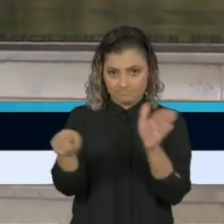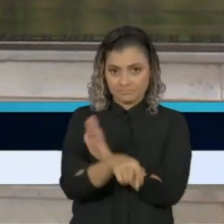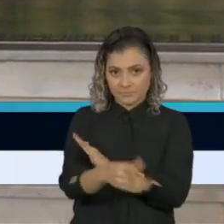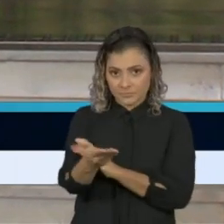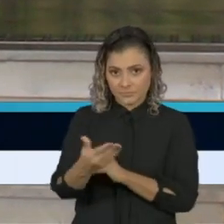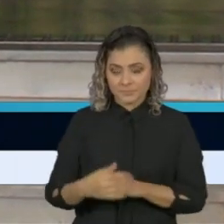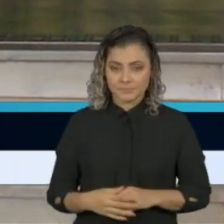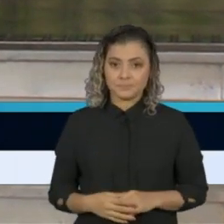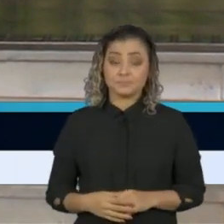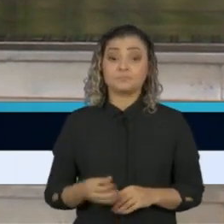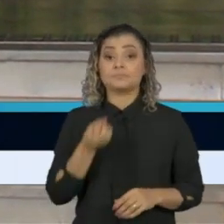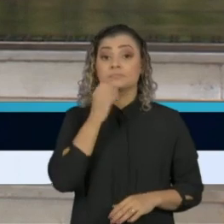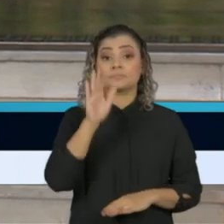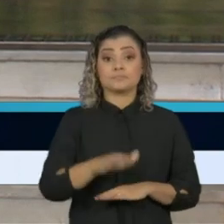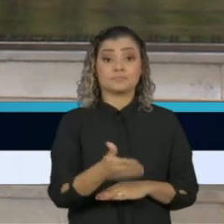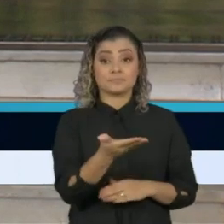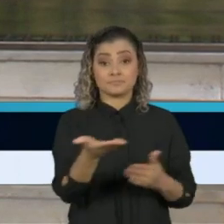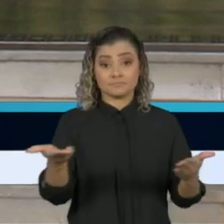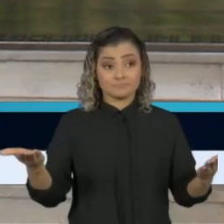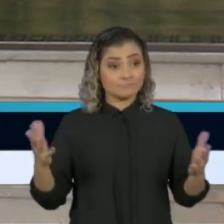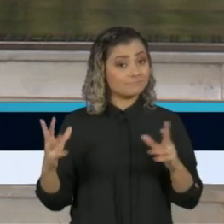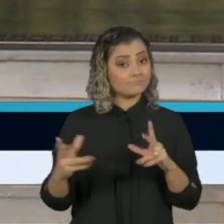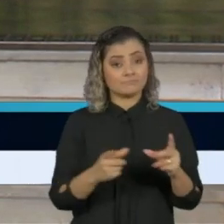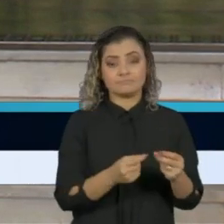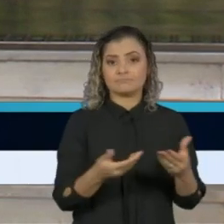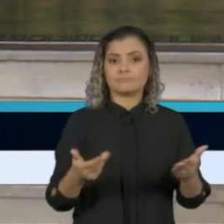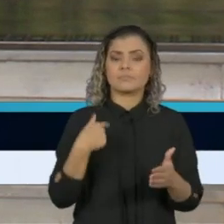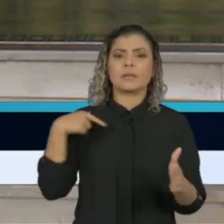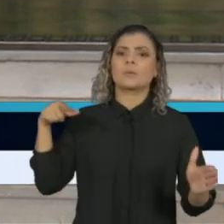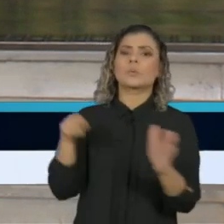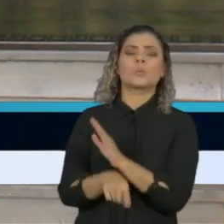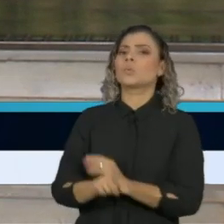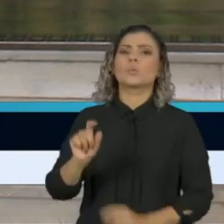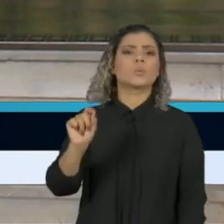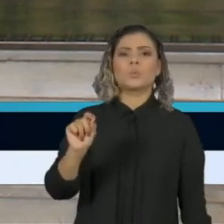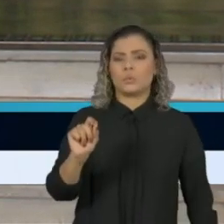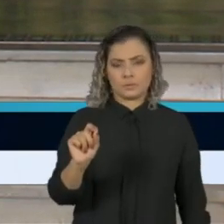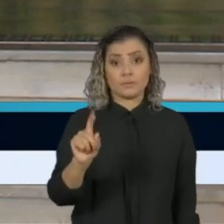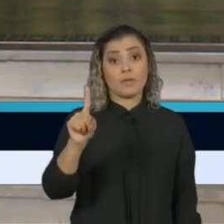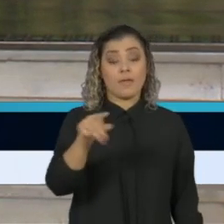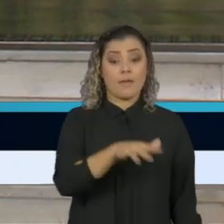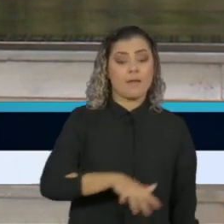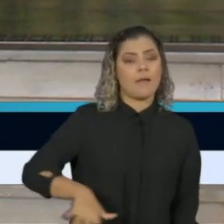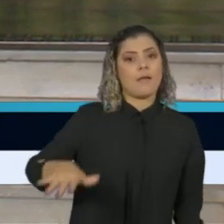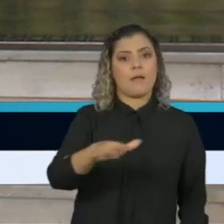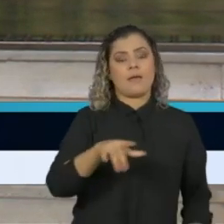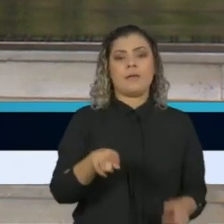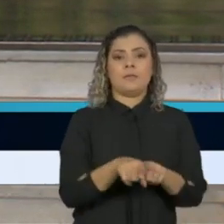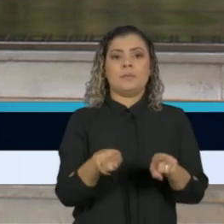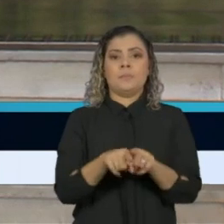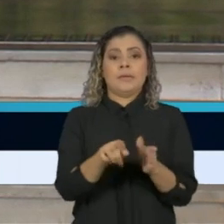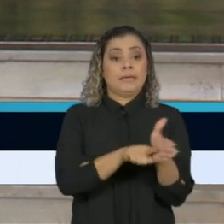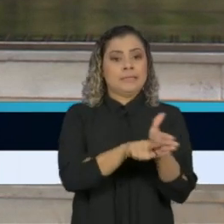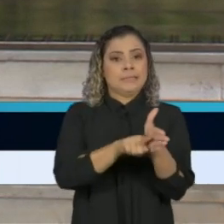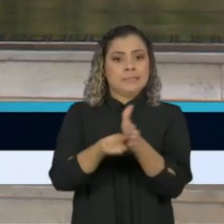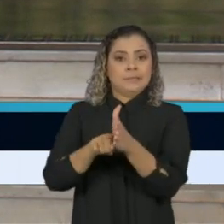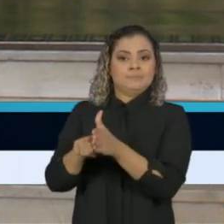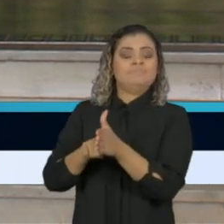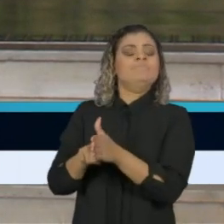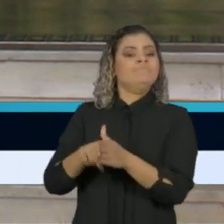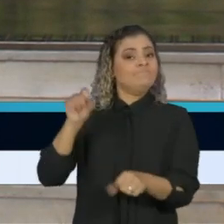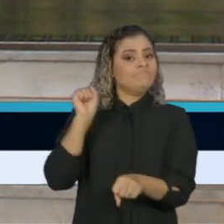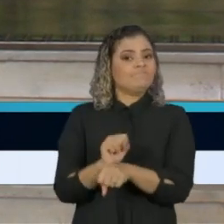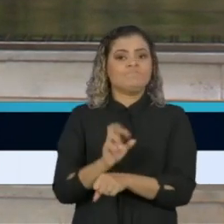favor. Boa tarde, governador. Boa tarde a todos. A minha pergunta é sobre esse universo dos exames que estão parados,